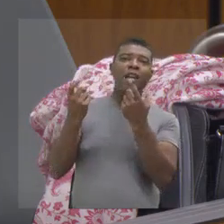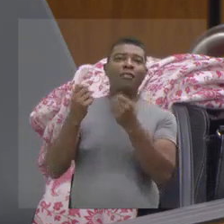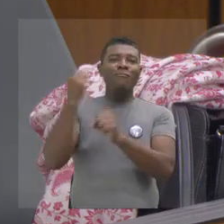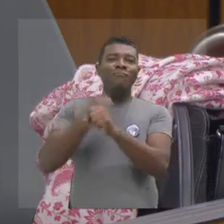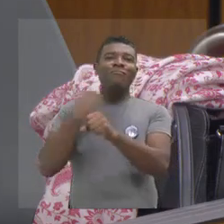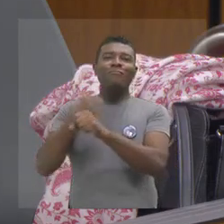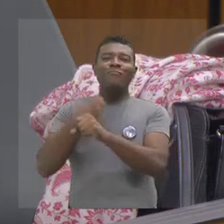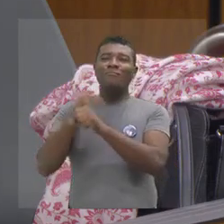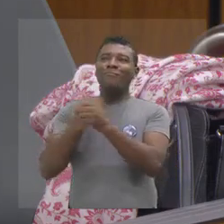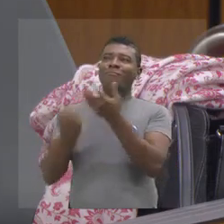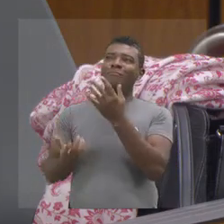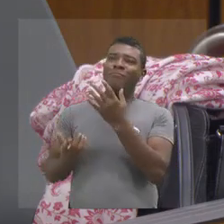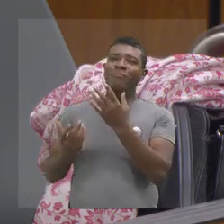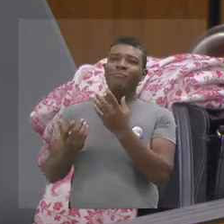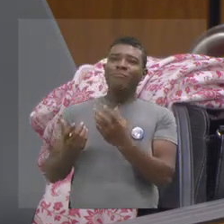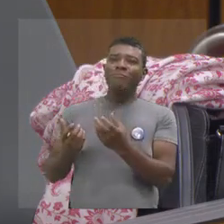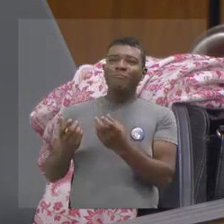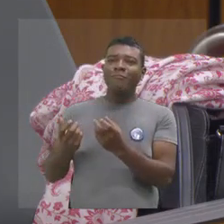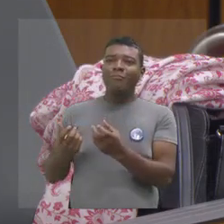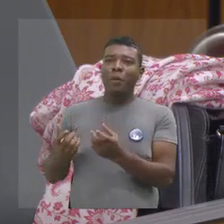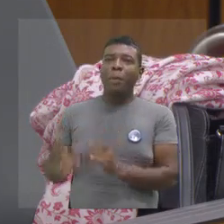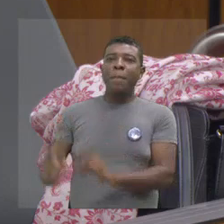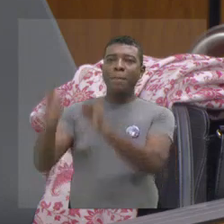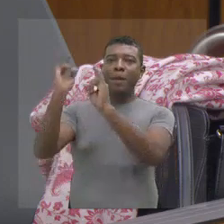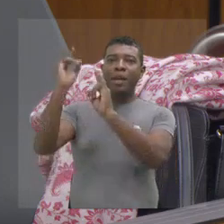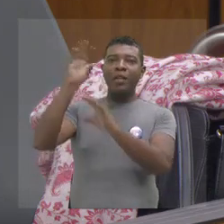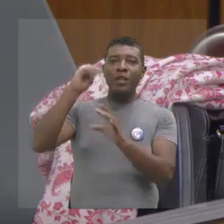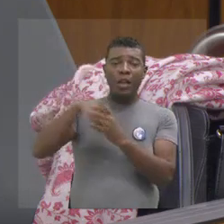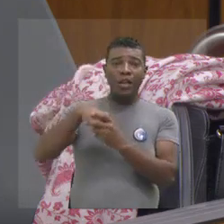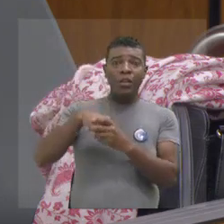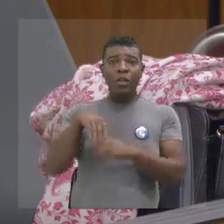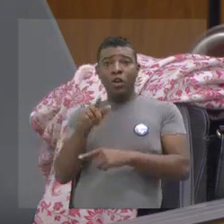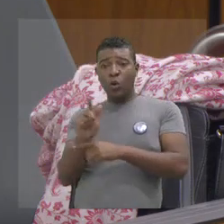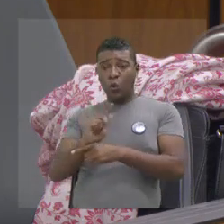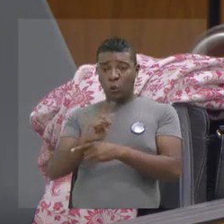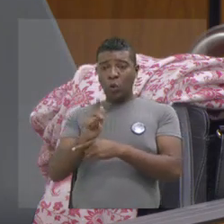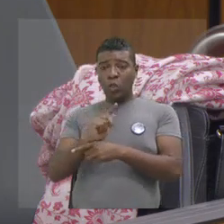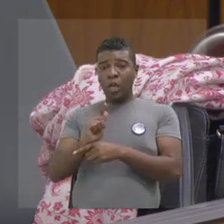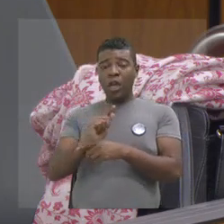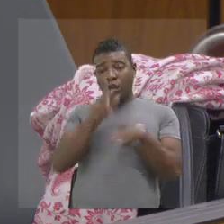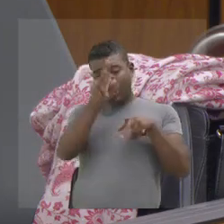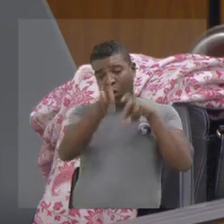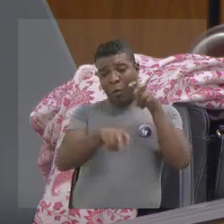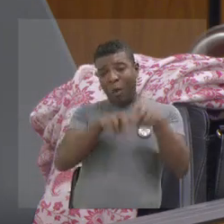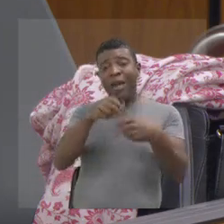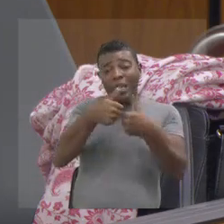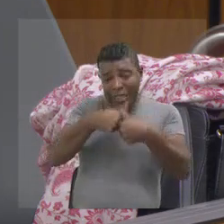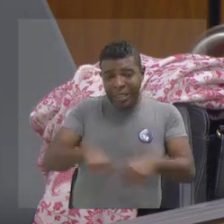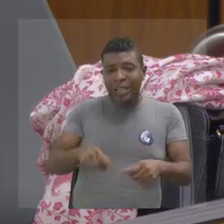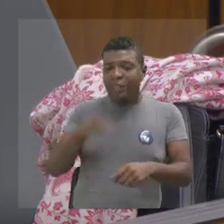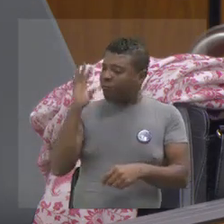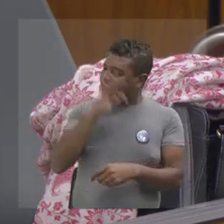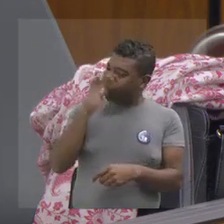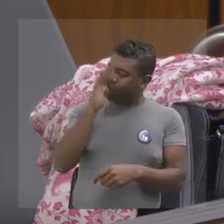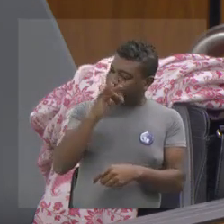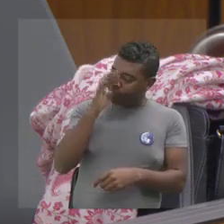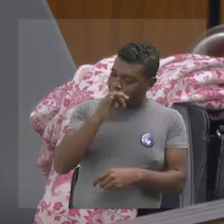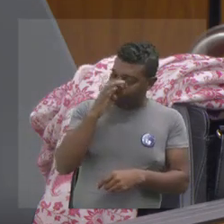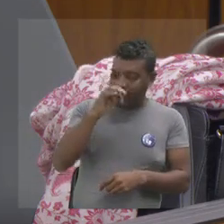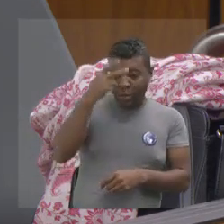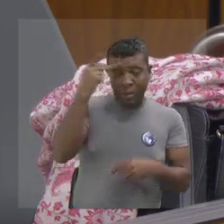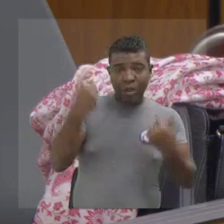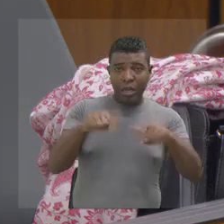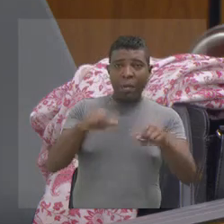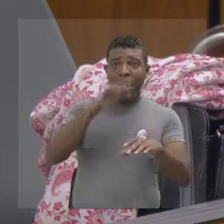são do poderio econômico do Capital enquanto o gerente do Parque tem resistido muito bravamente os servidores do Parque tem resistido muito